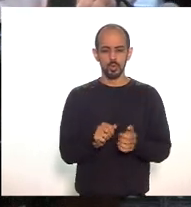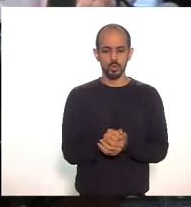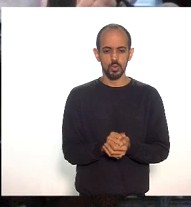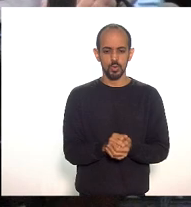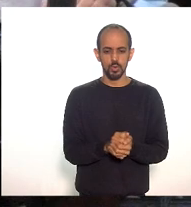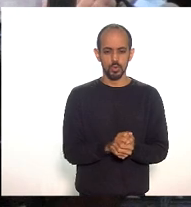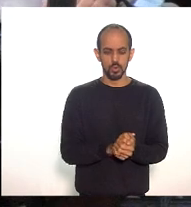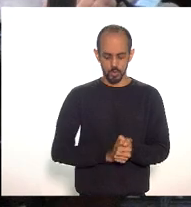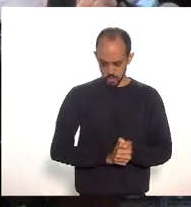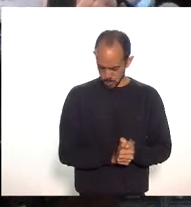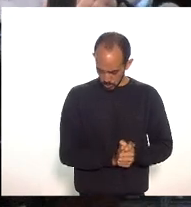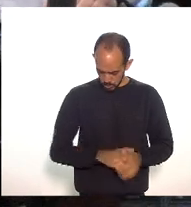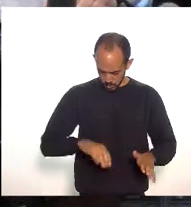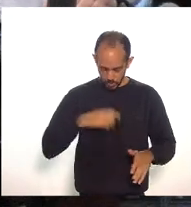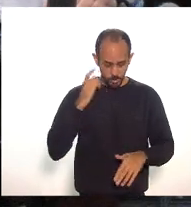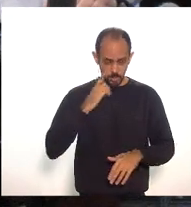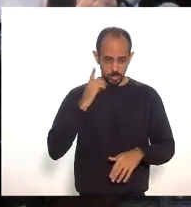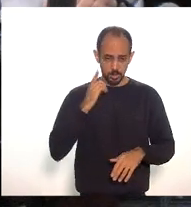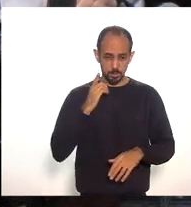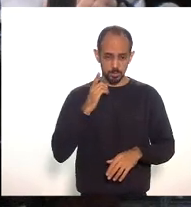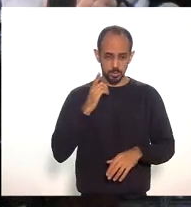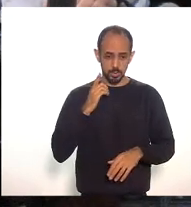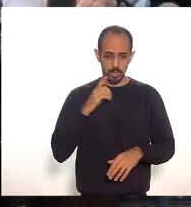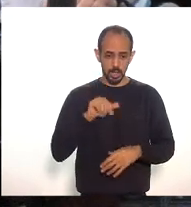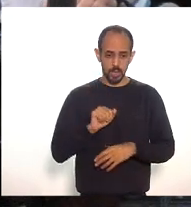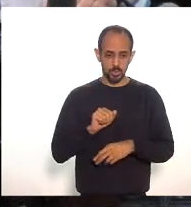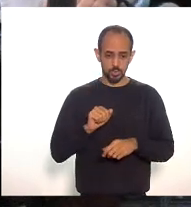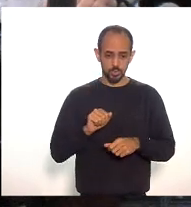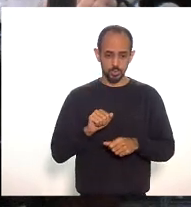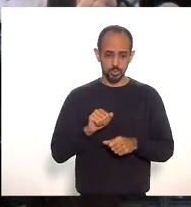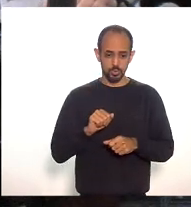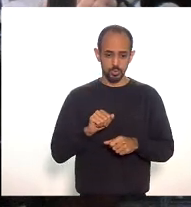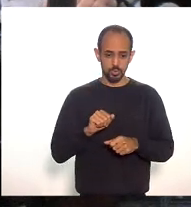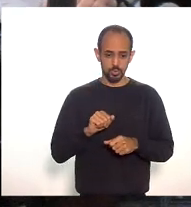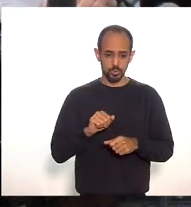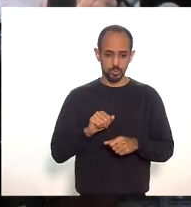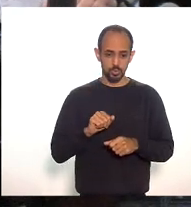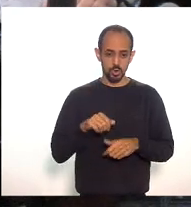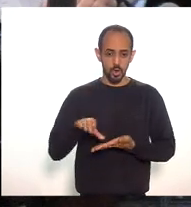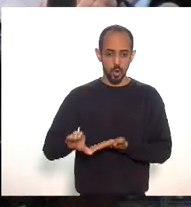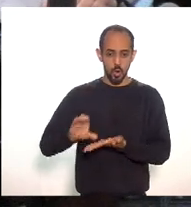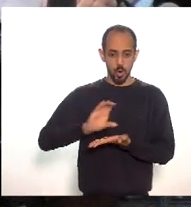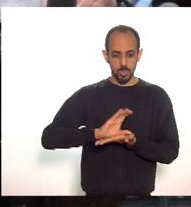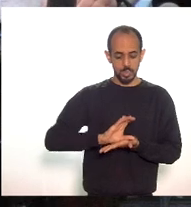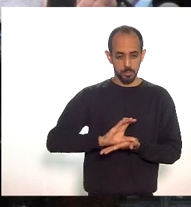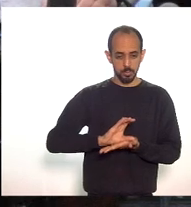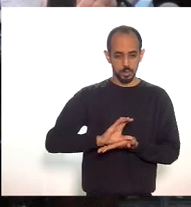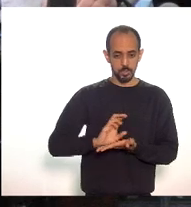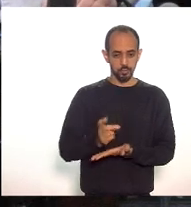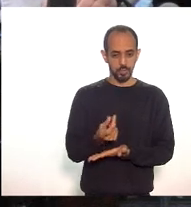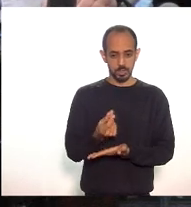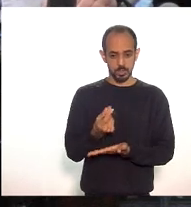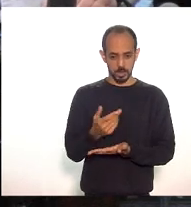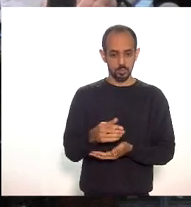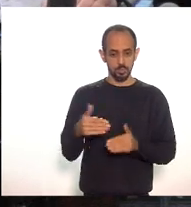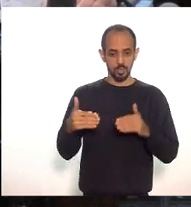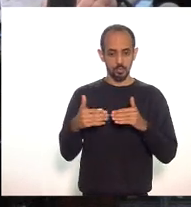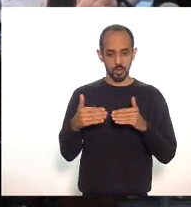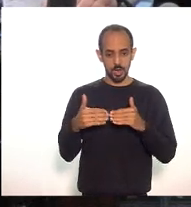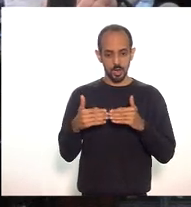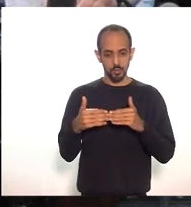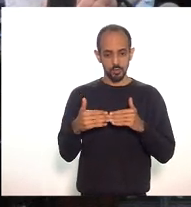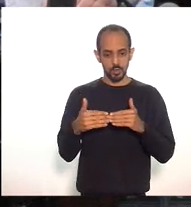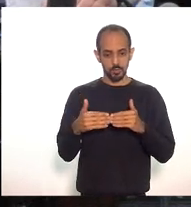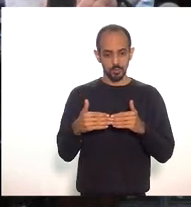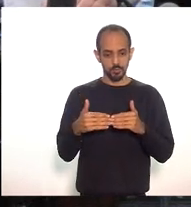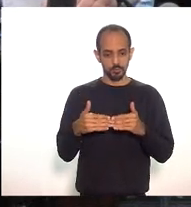concessão Justiça do deputado Gustavo tutuca relato original de orçamento Finanças fiscalização financeira e controle favorável relator deputado